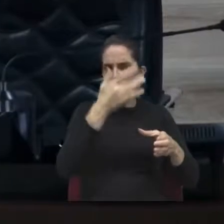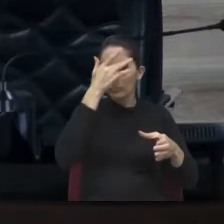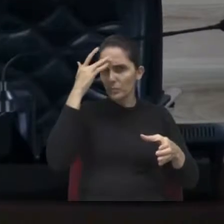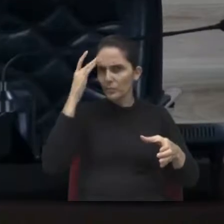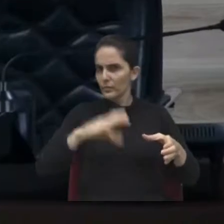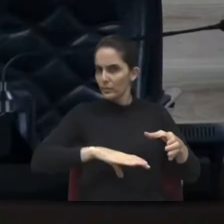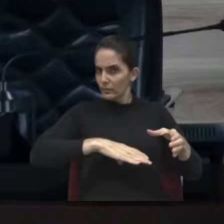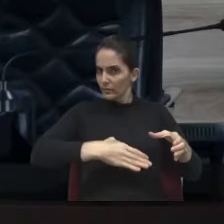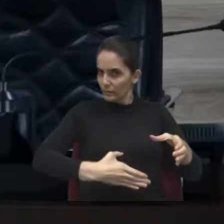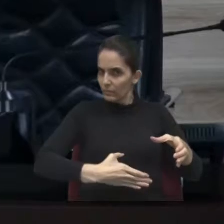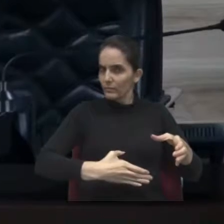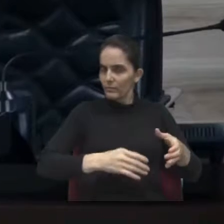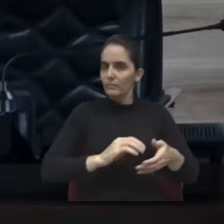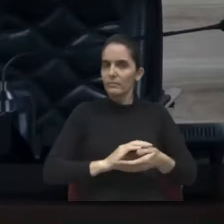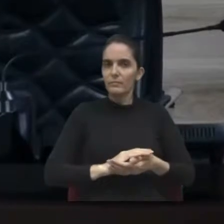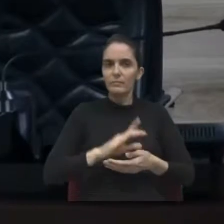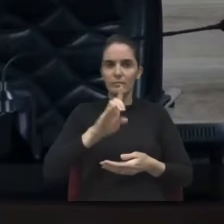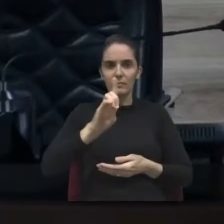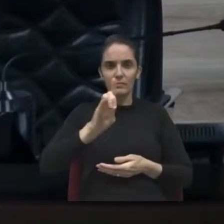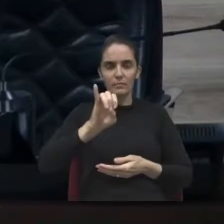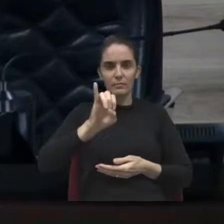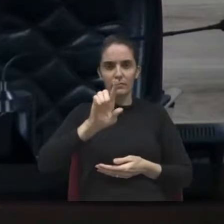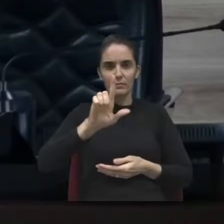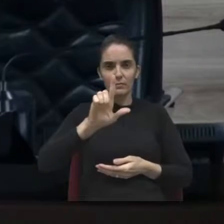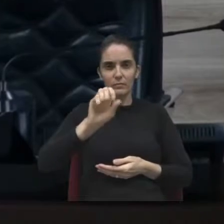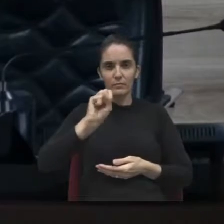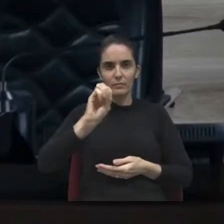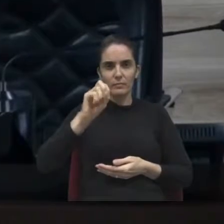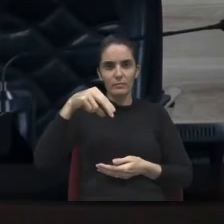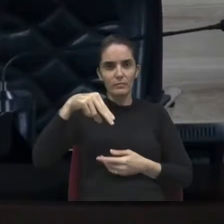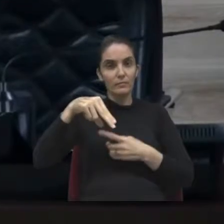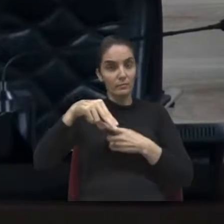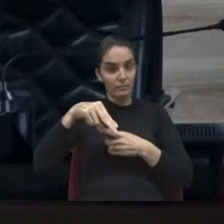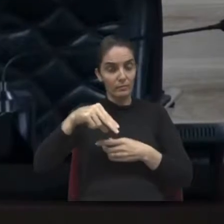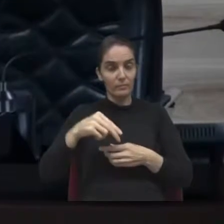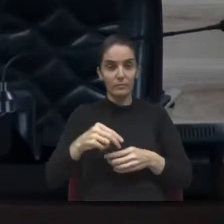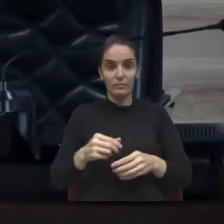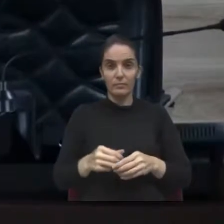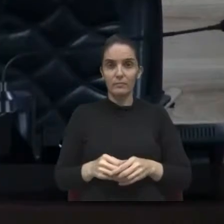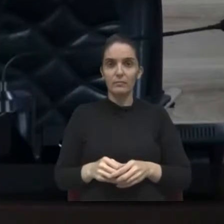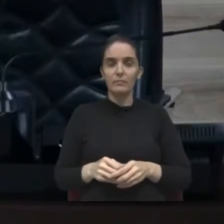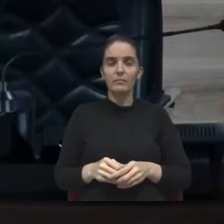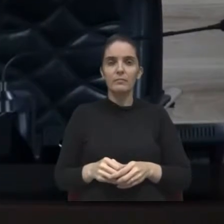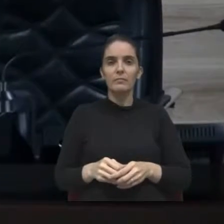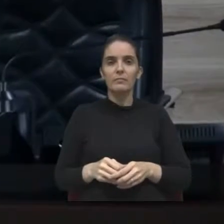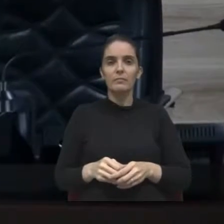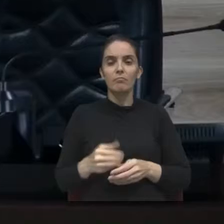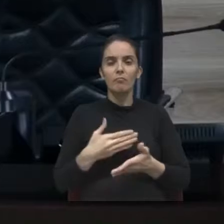o Dilson foi um dos pioneiros que